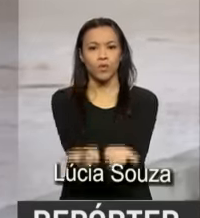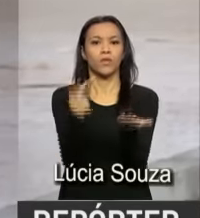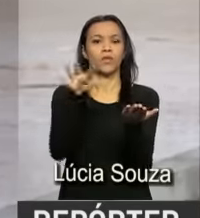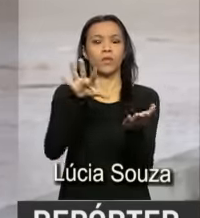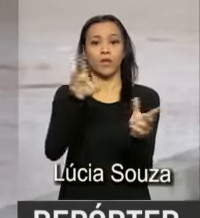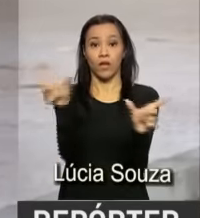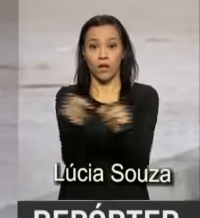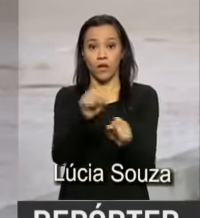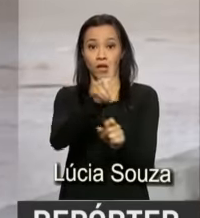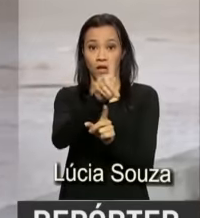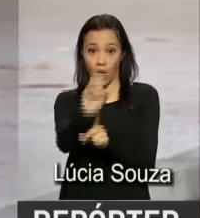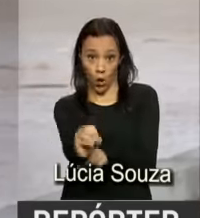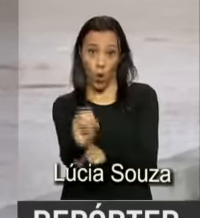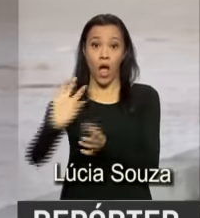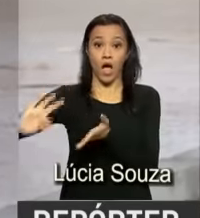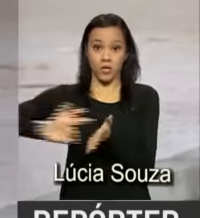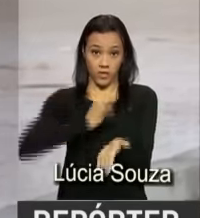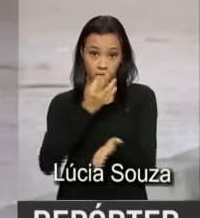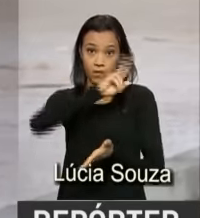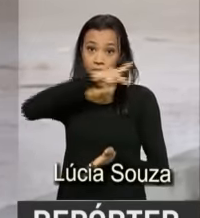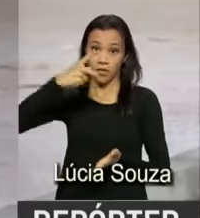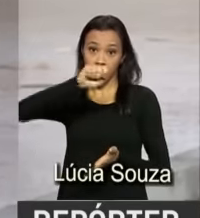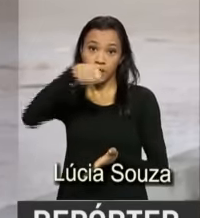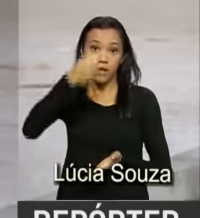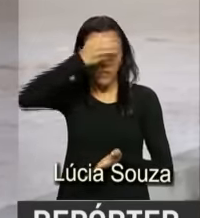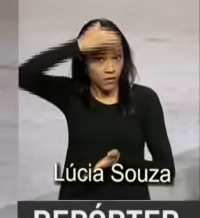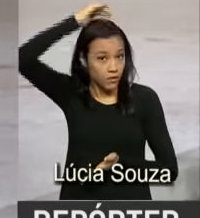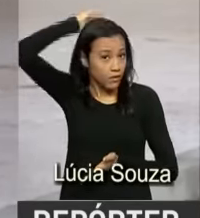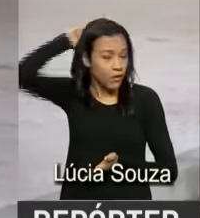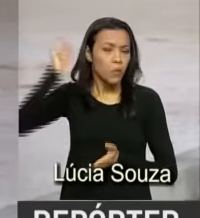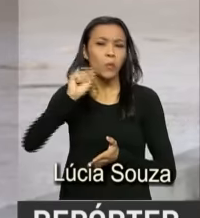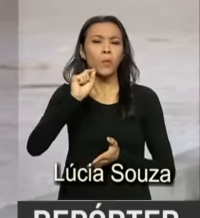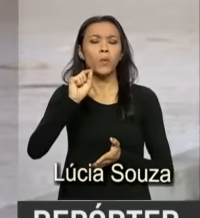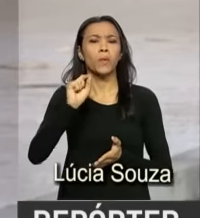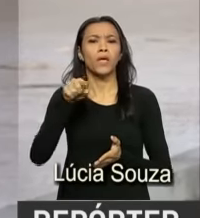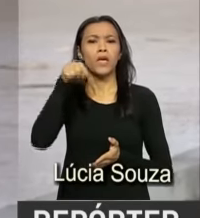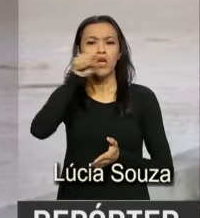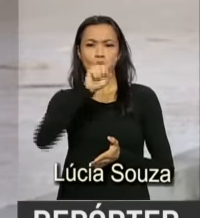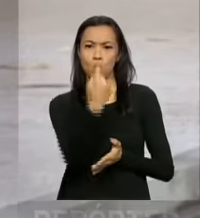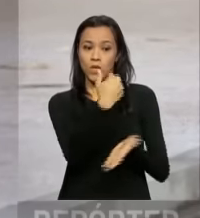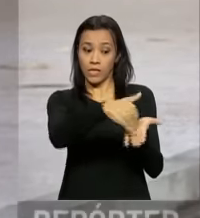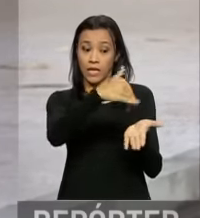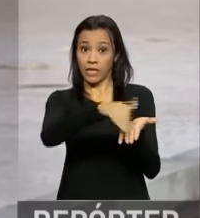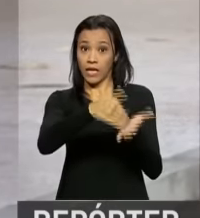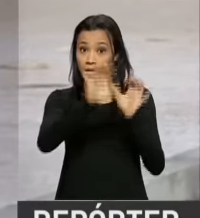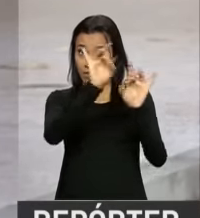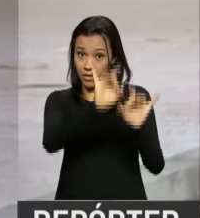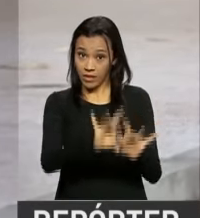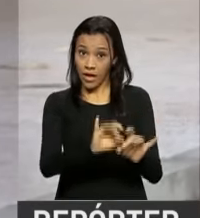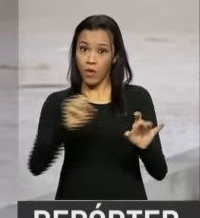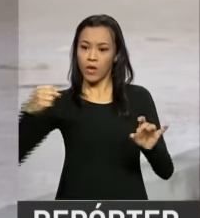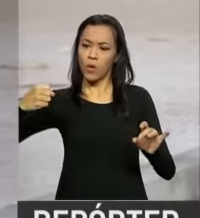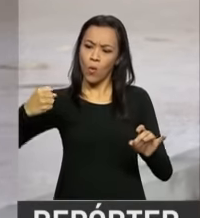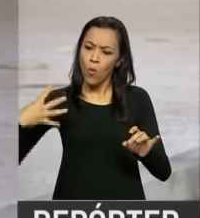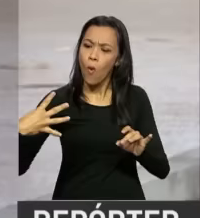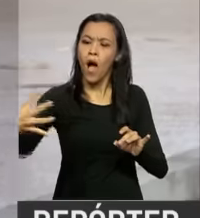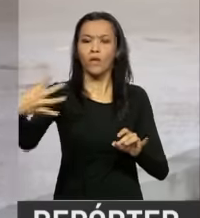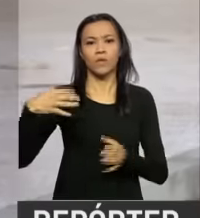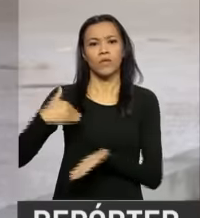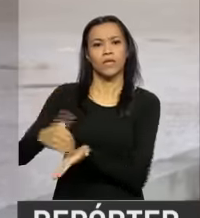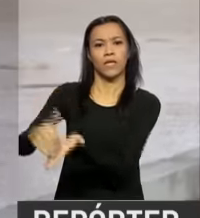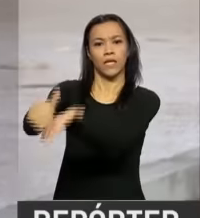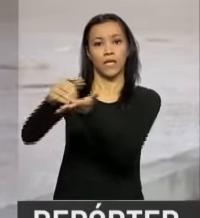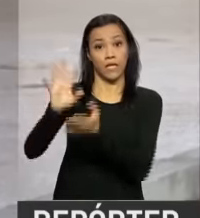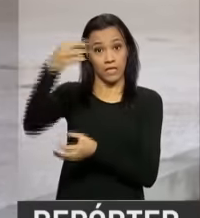presidencial assinado por Michel Temer, que determina aí a transferência de uma secretaria especial e outras quatro secretarias